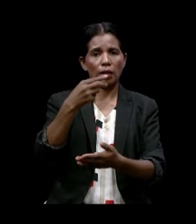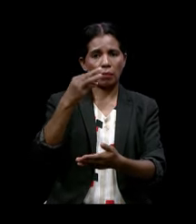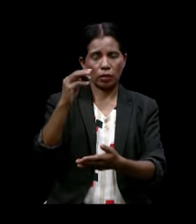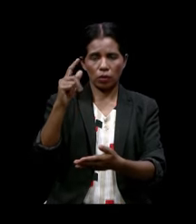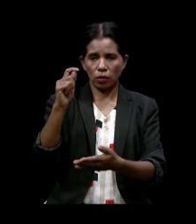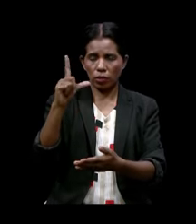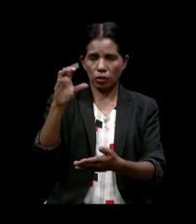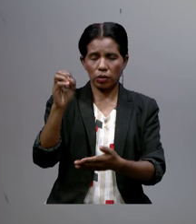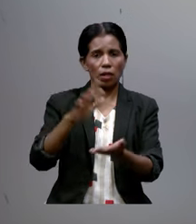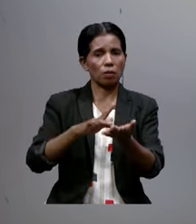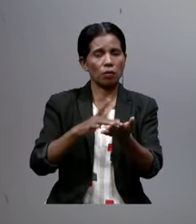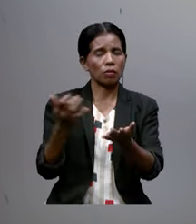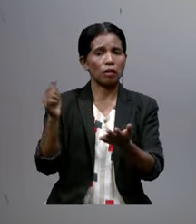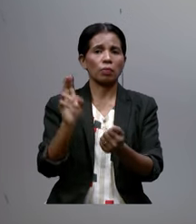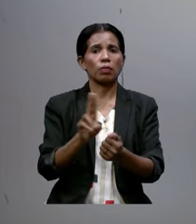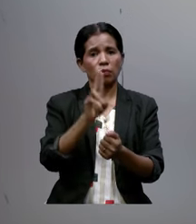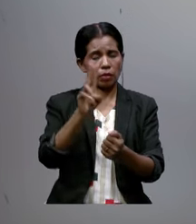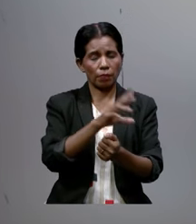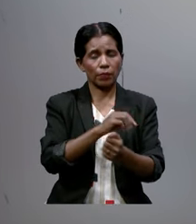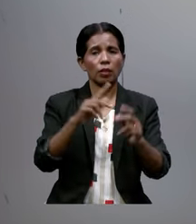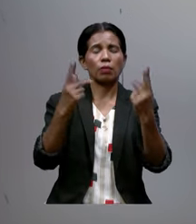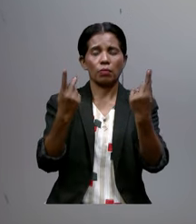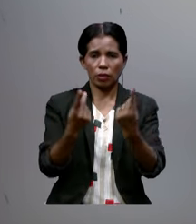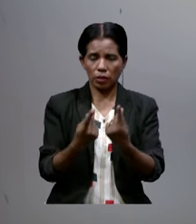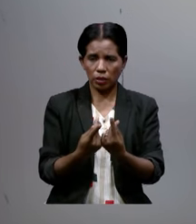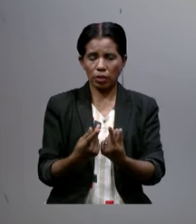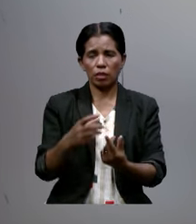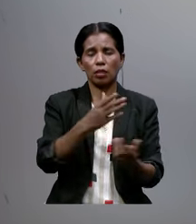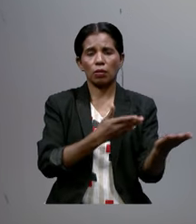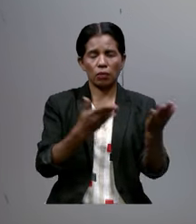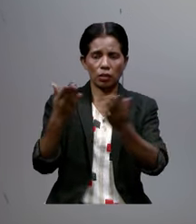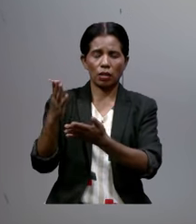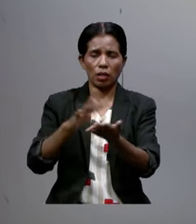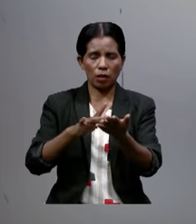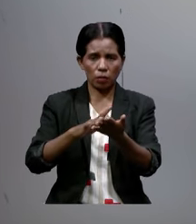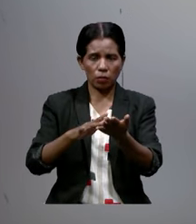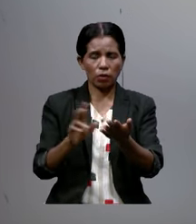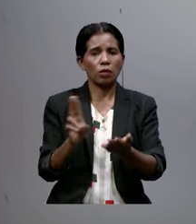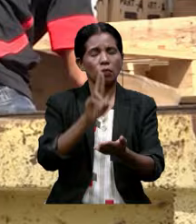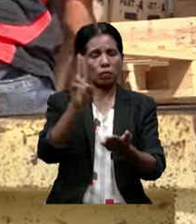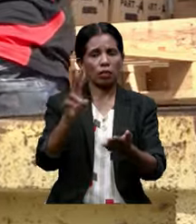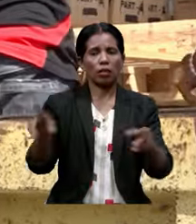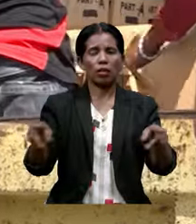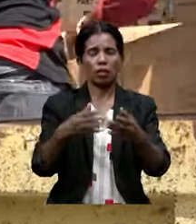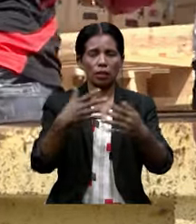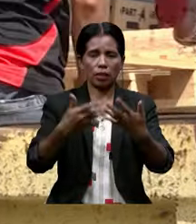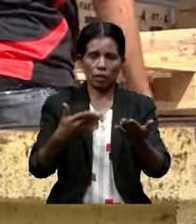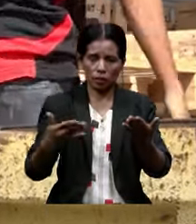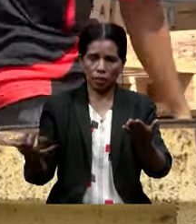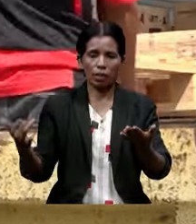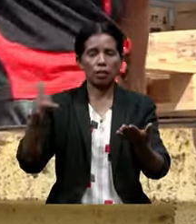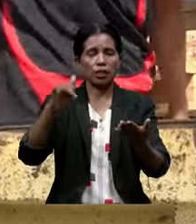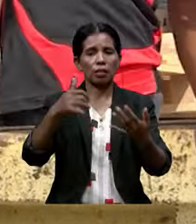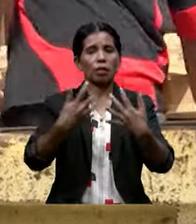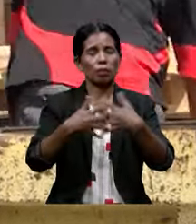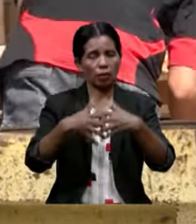no biosimetri. Além de ne companhia Selimago mos hatamatan produtos consumáveis anesan máquina raicis ba ia